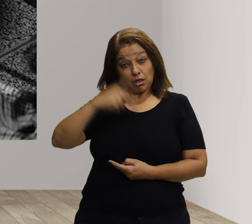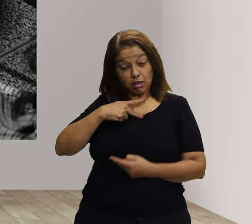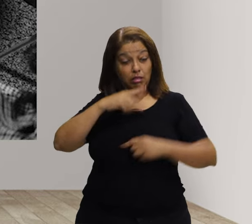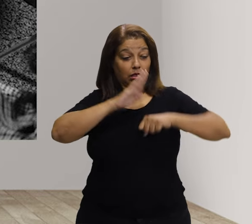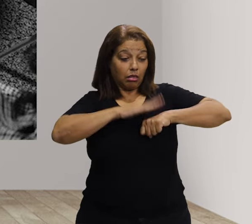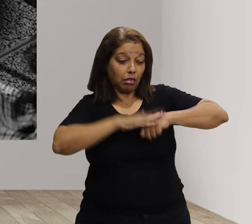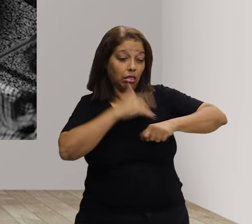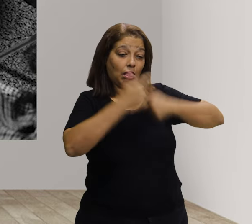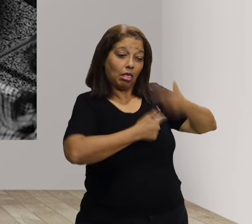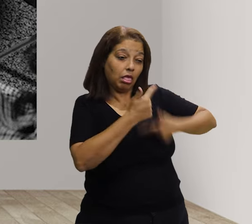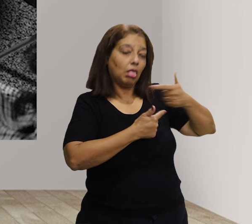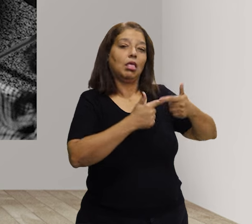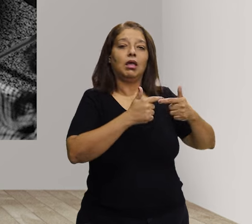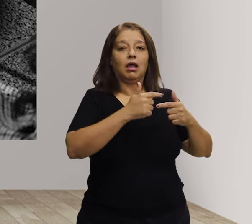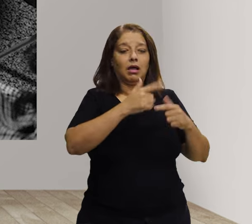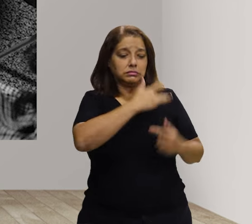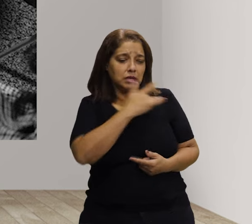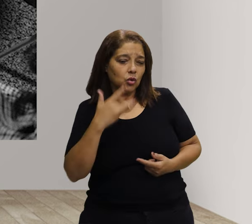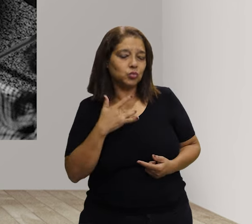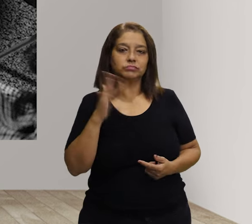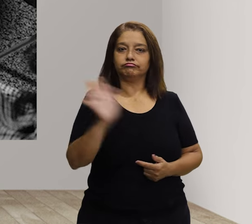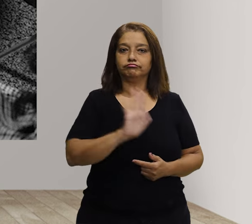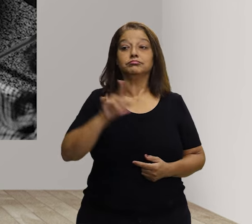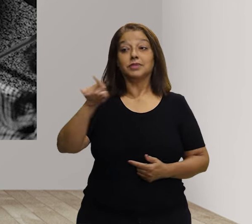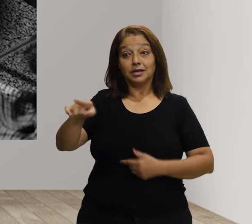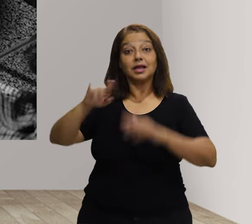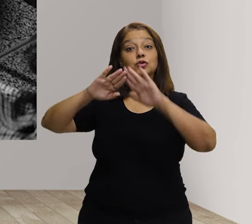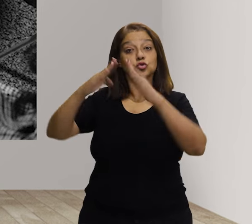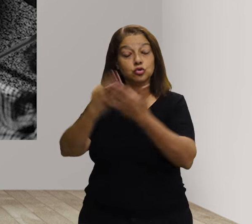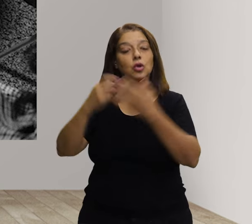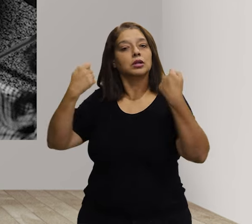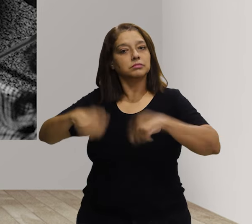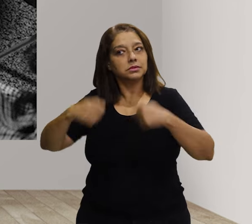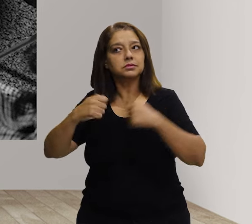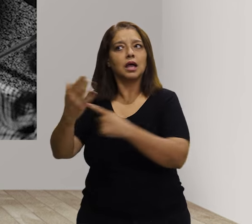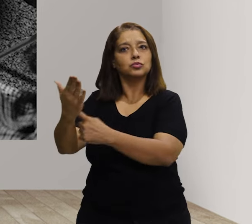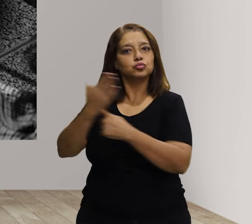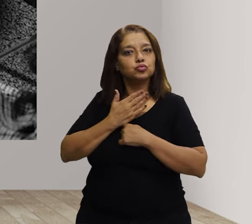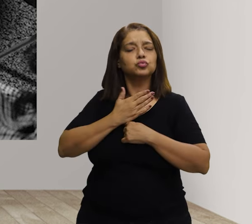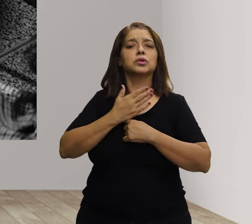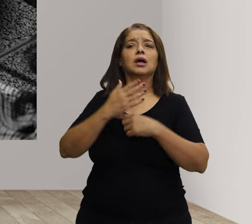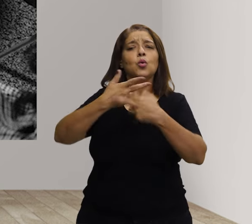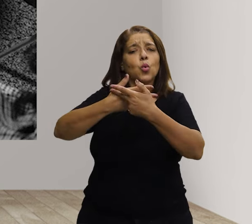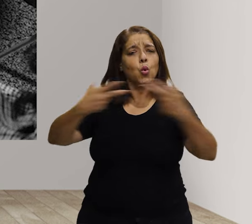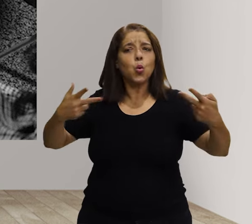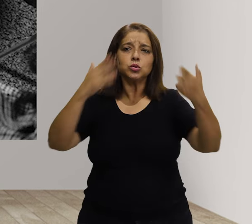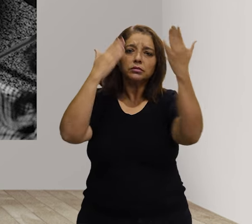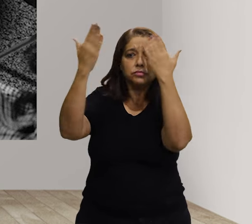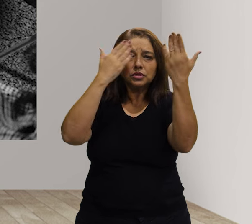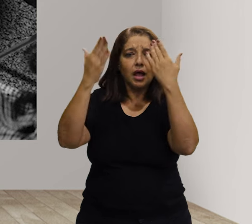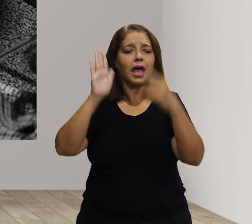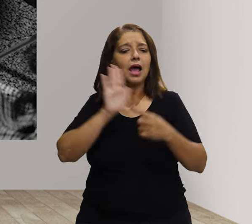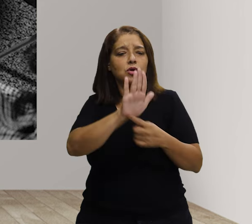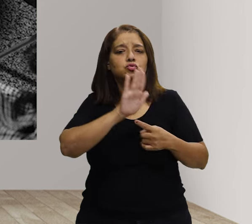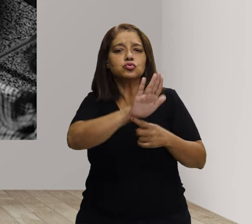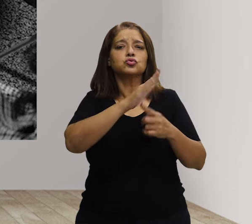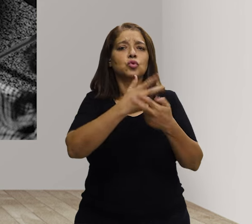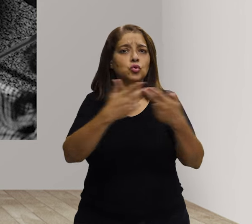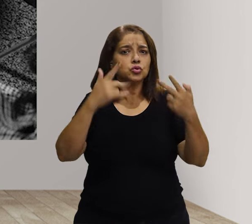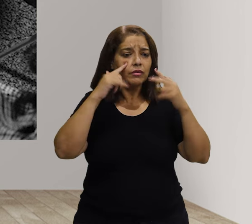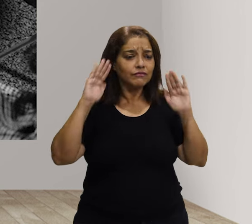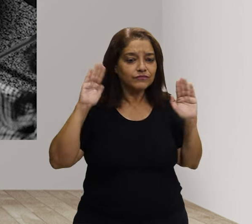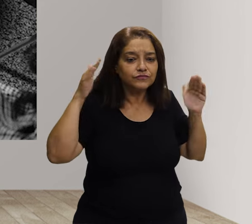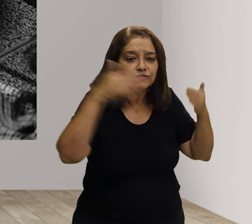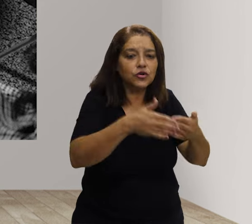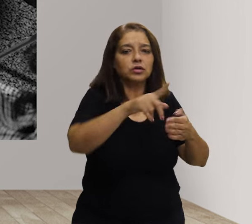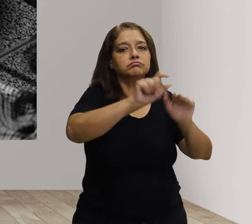uma cultura de segurança psicológica e realize ações interventivas, com foco na promoção da saúde